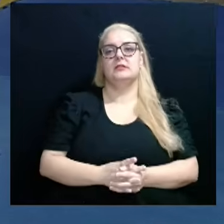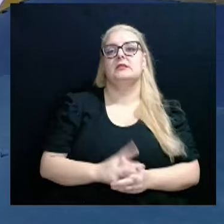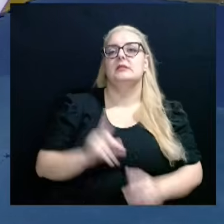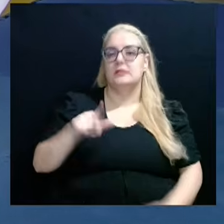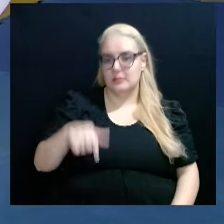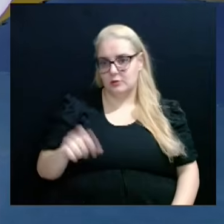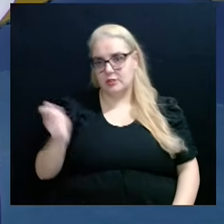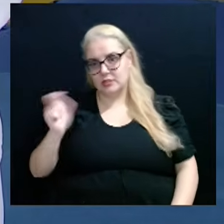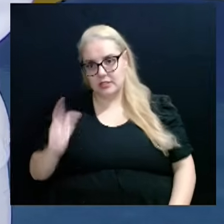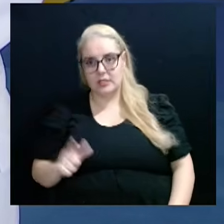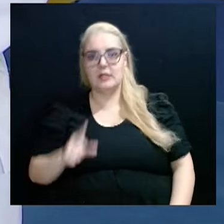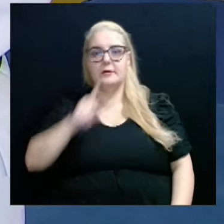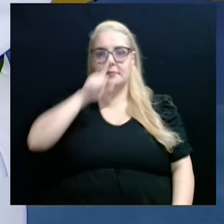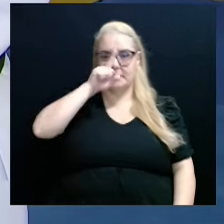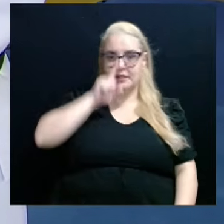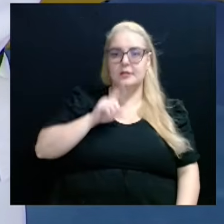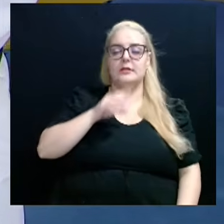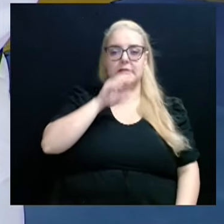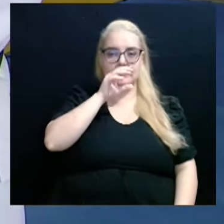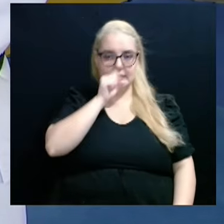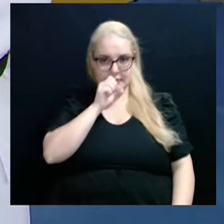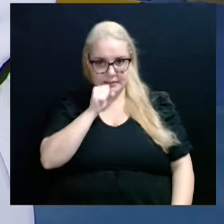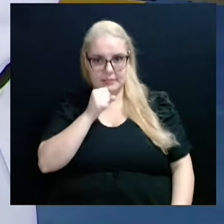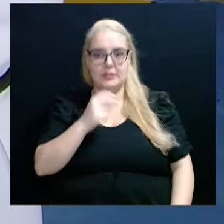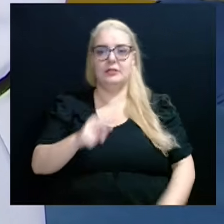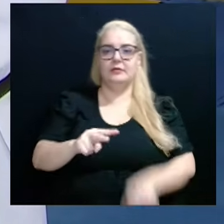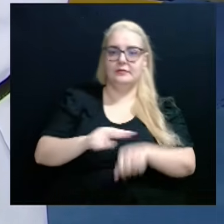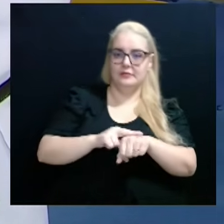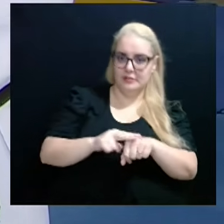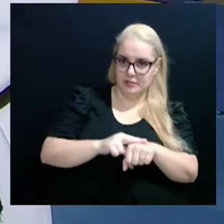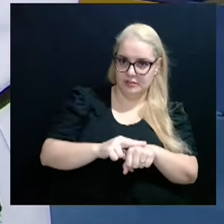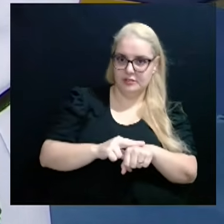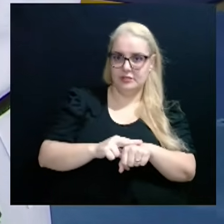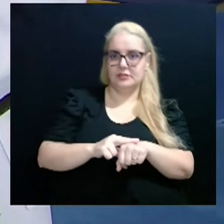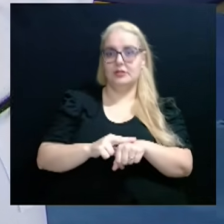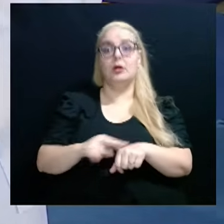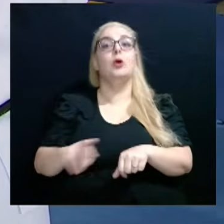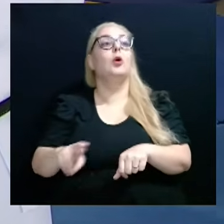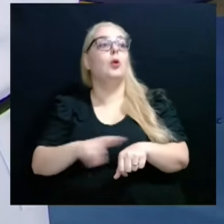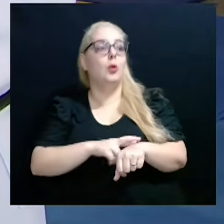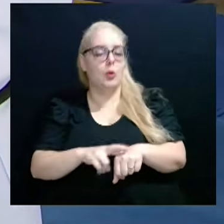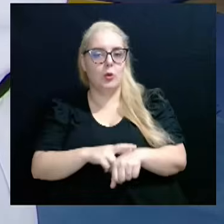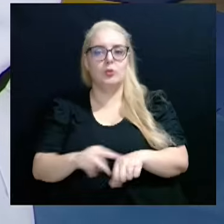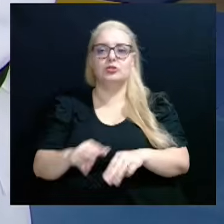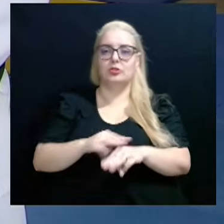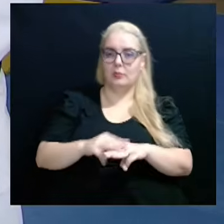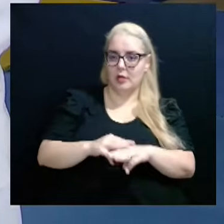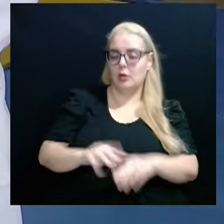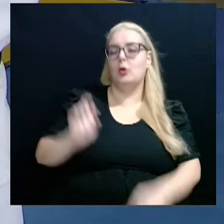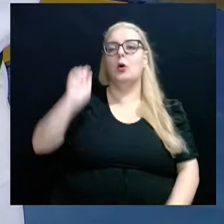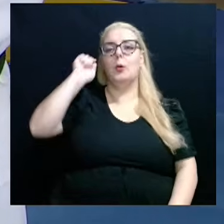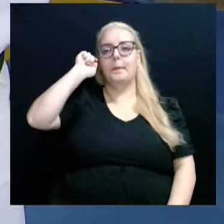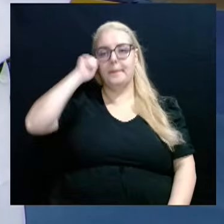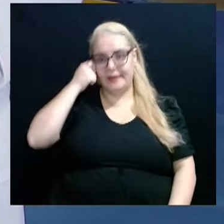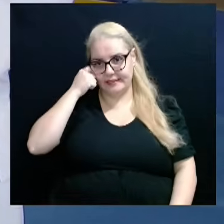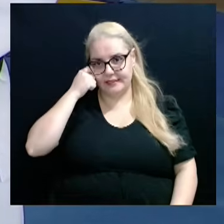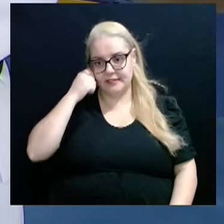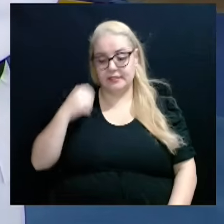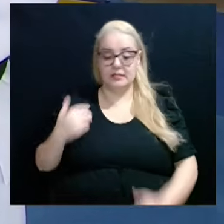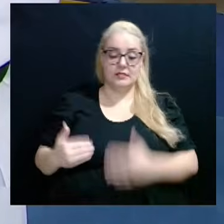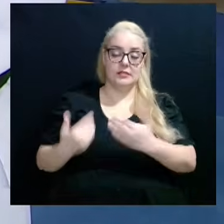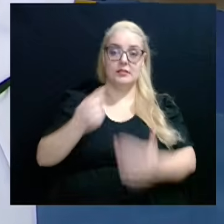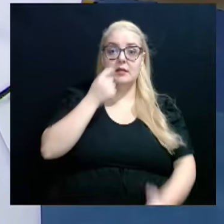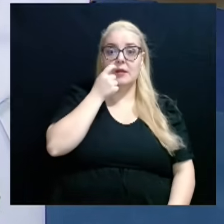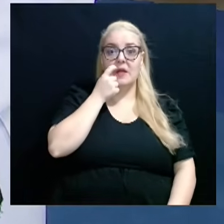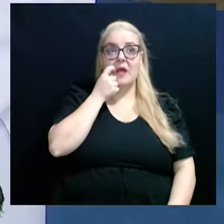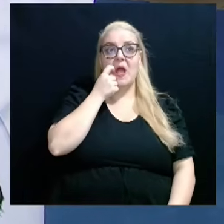amarela, laranja, verde, né? Roxa, marrom e preta. E esse processo aí, ele está